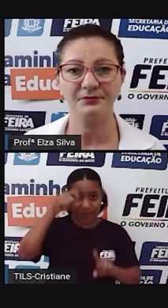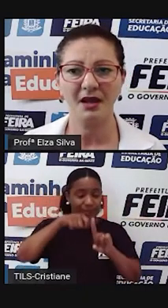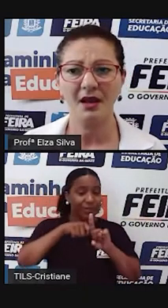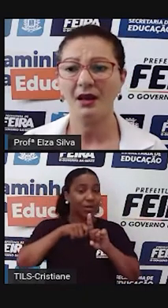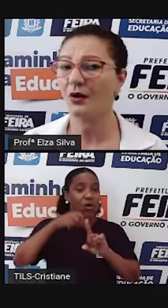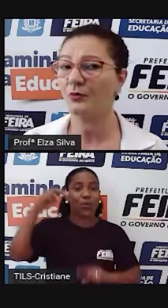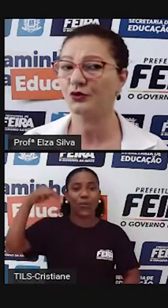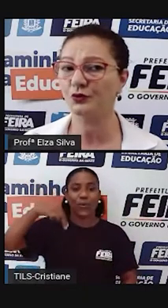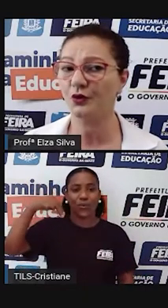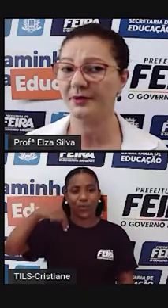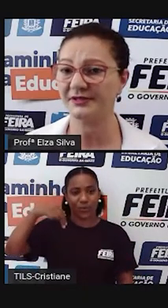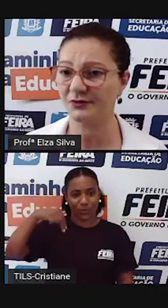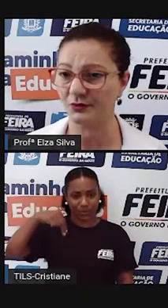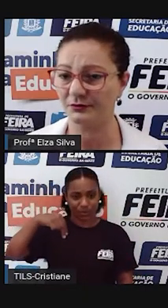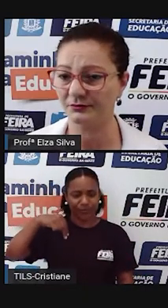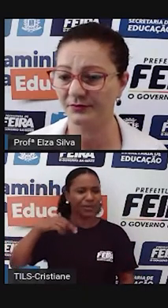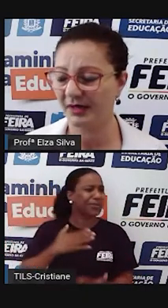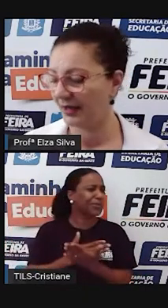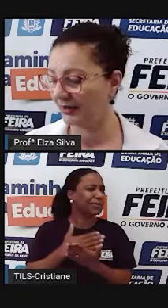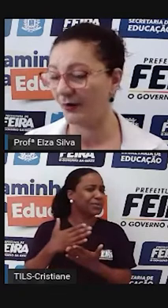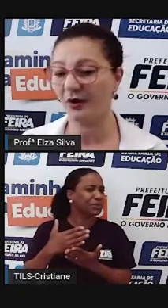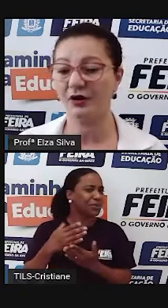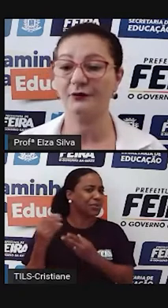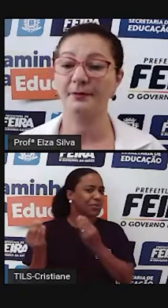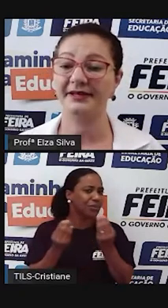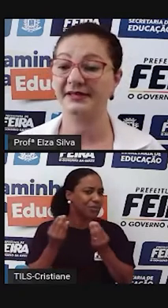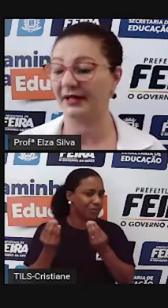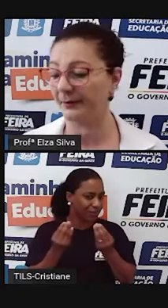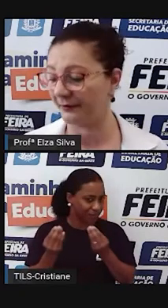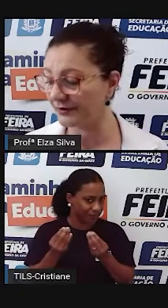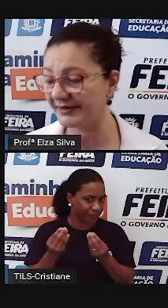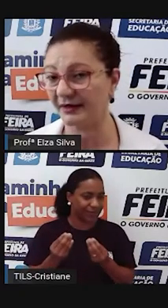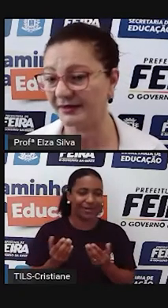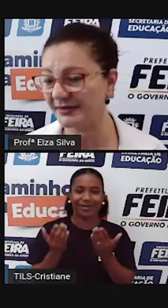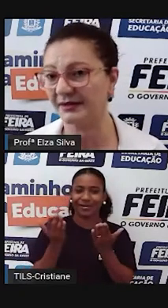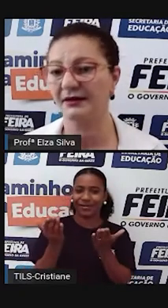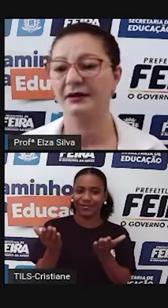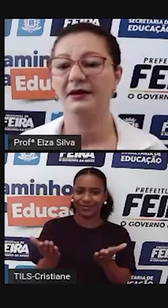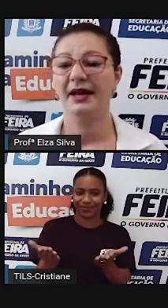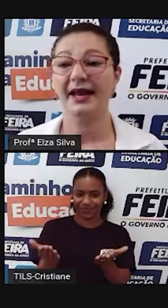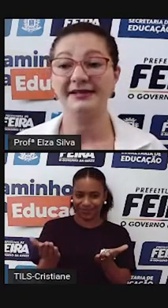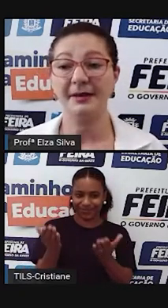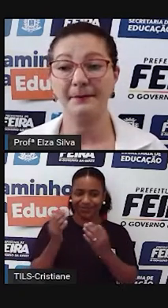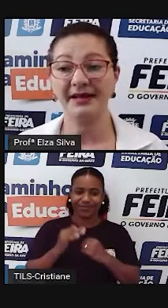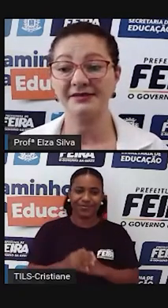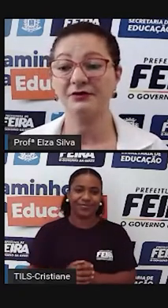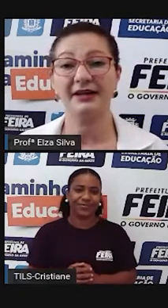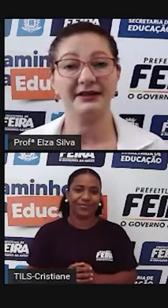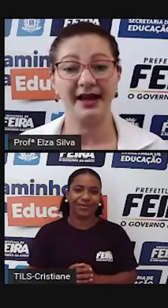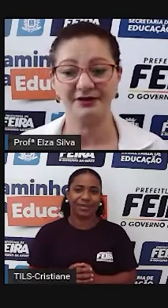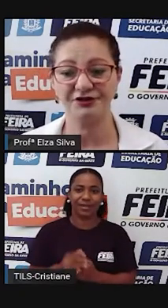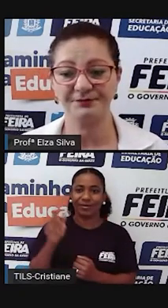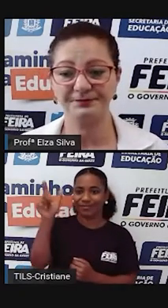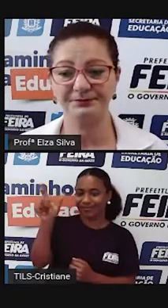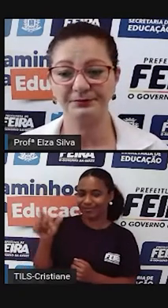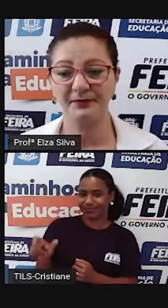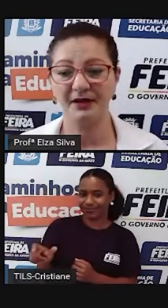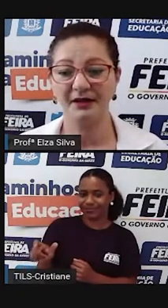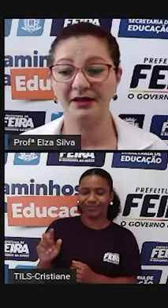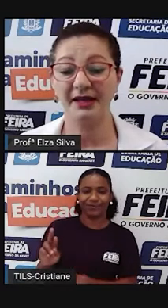verdade? E como tudo começou? Então, agora eu vou apresentar para vocês essa